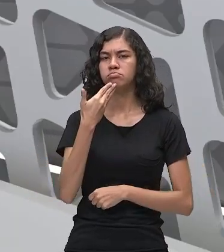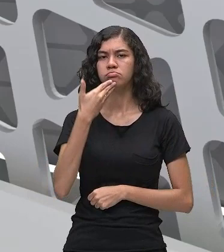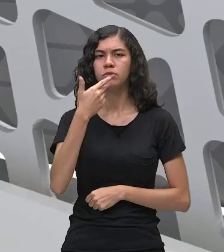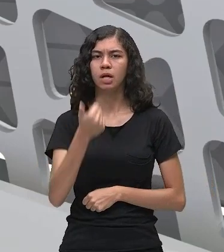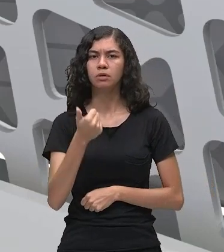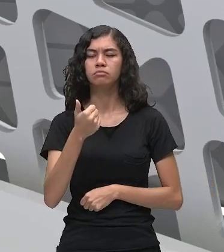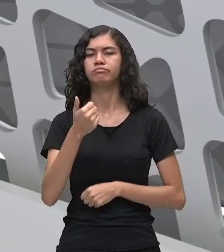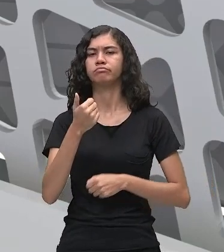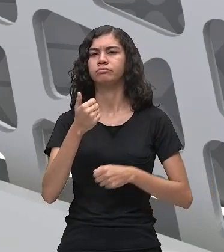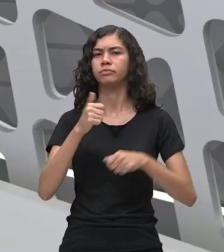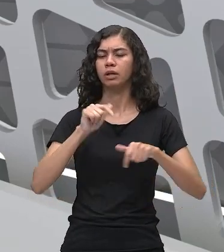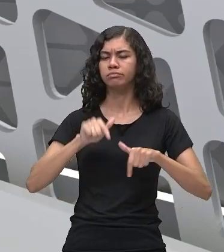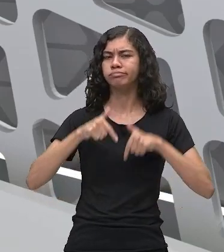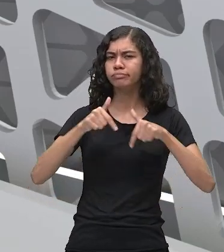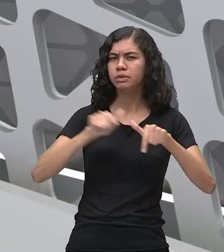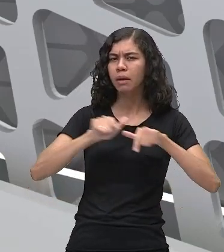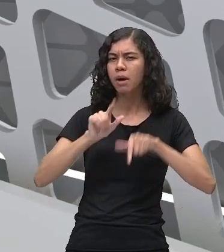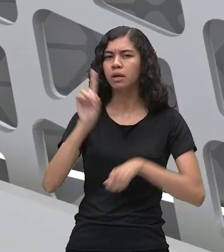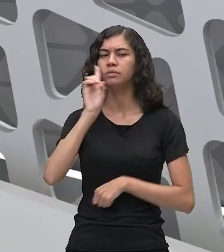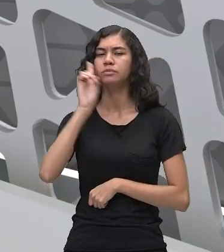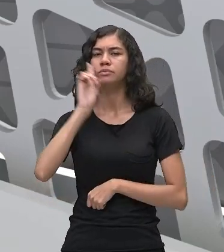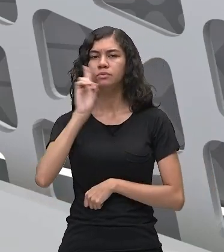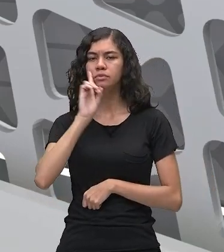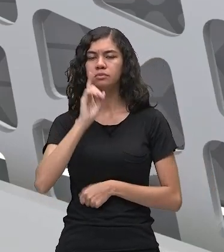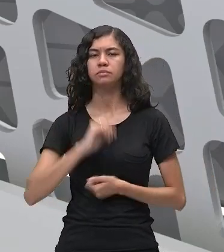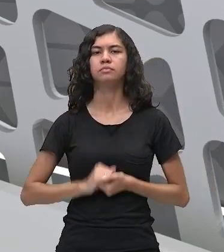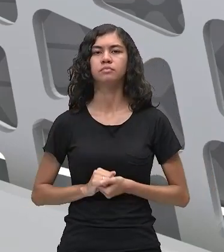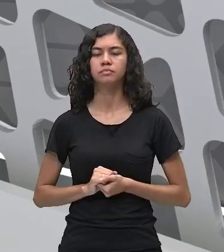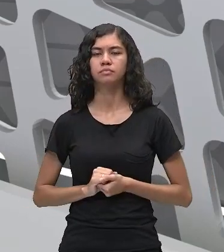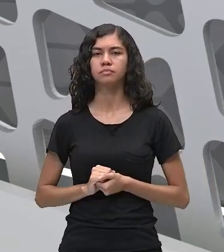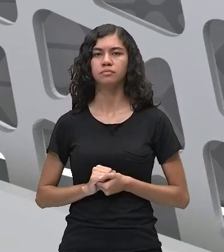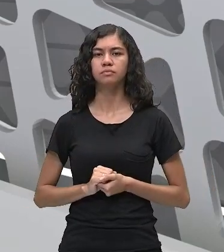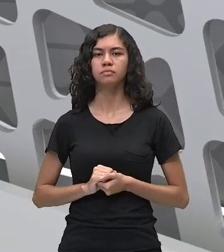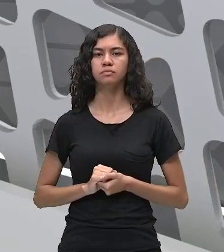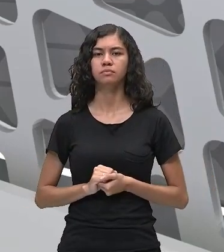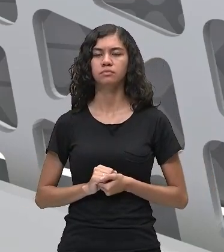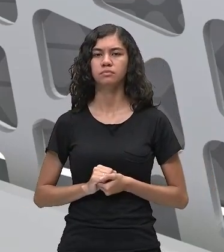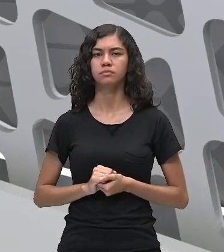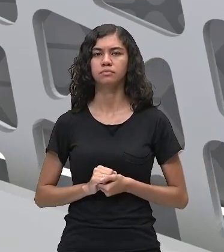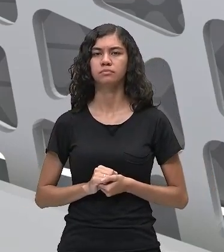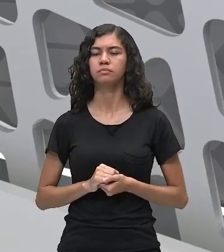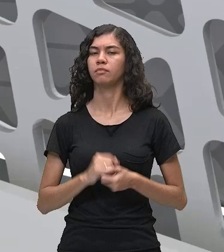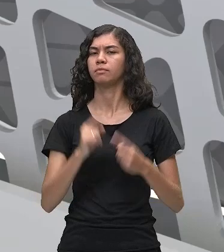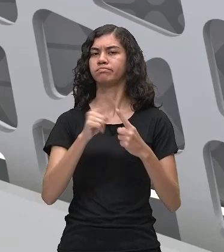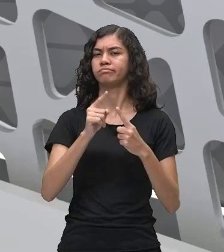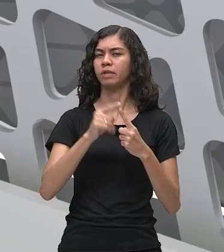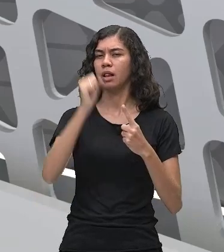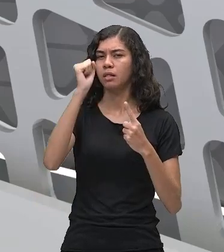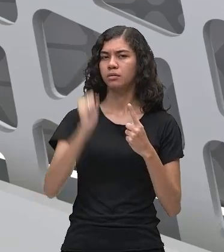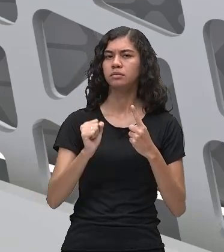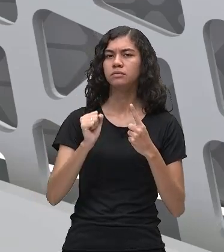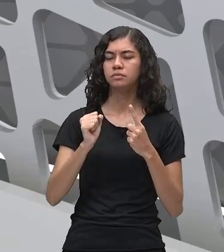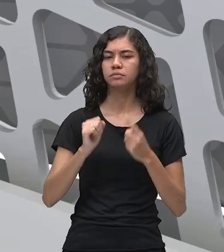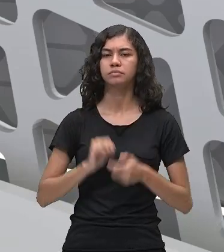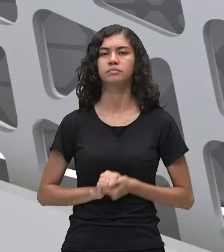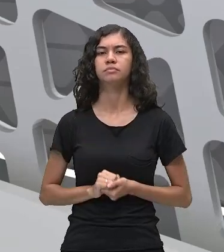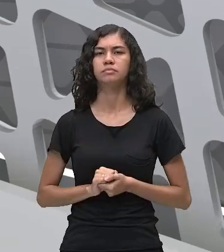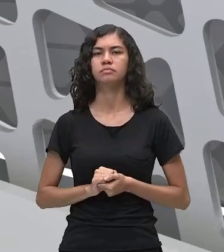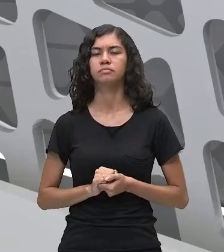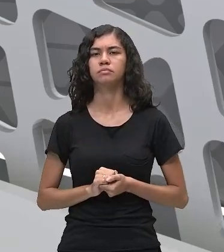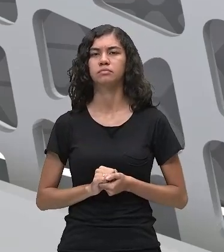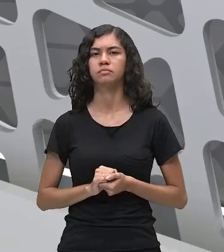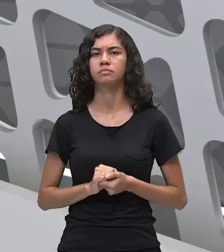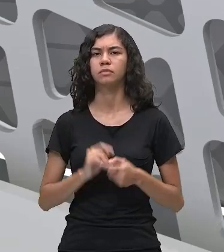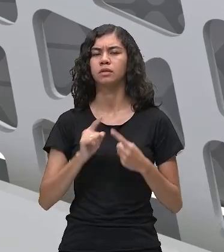trabalho. São instrumentos que vão facilitar o nosso trabalho e aumentar a nossa força. O primeiro tipo que a gente viu, alavancas. As alavancas, por